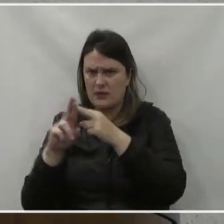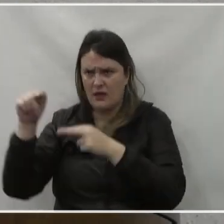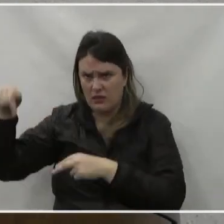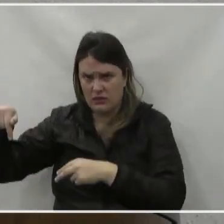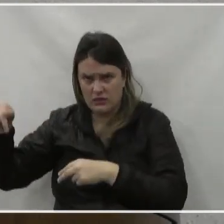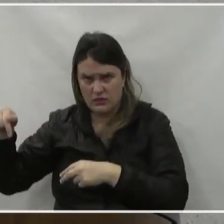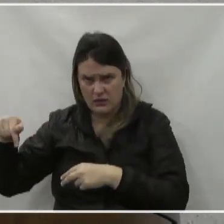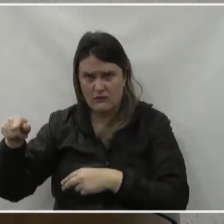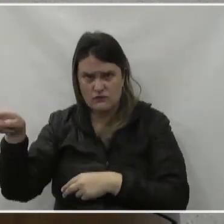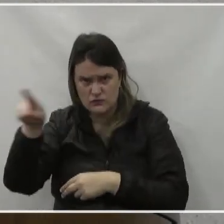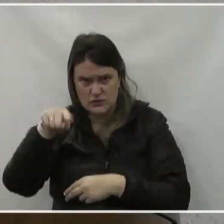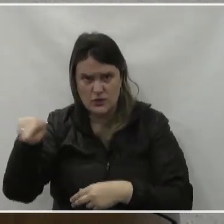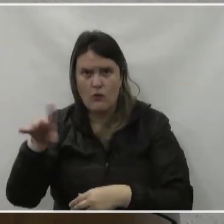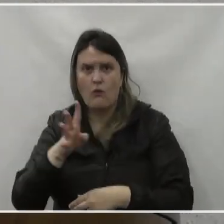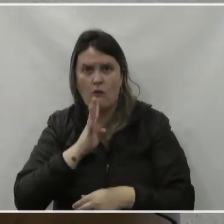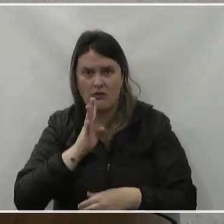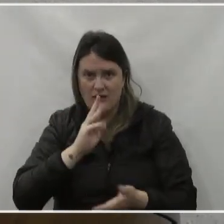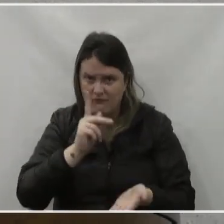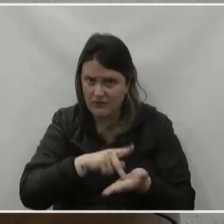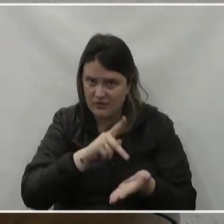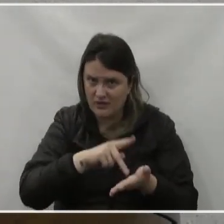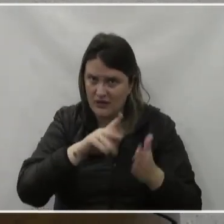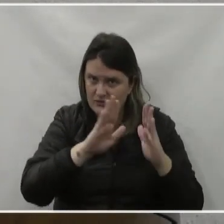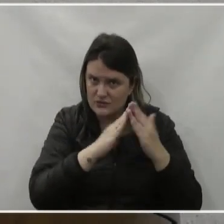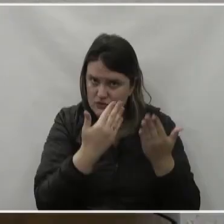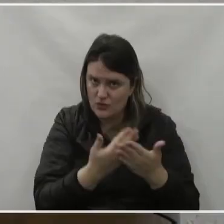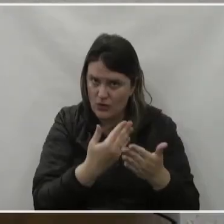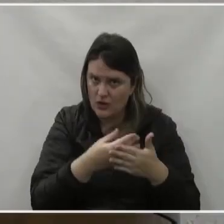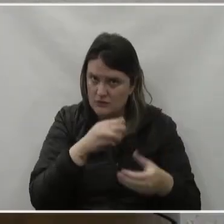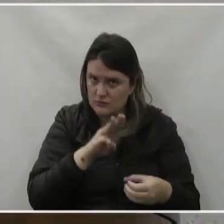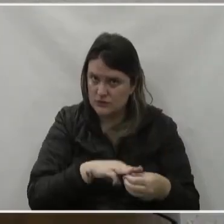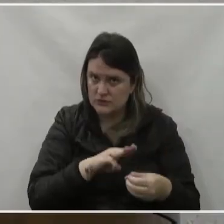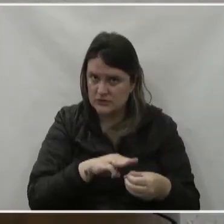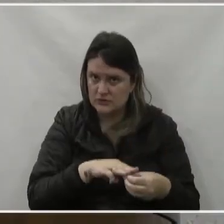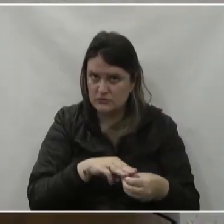aqui conhecem o chão das escolas do nosso município?